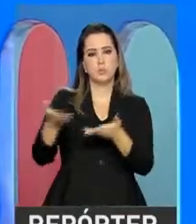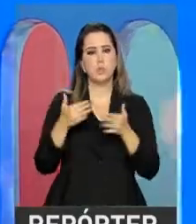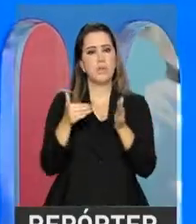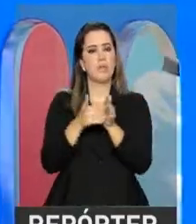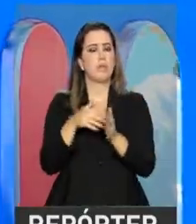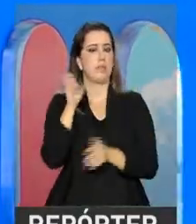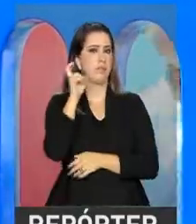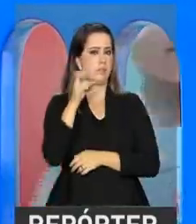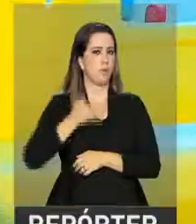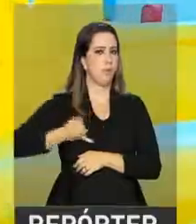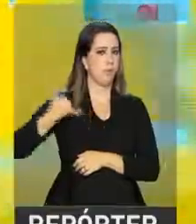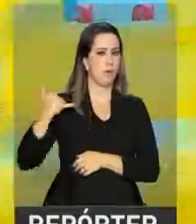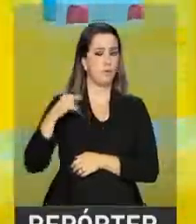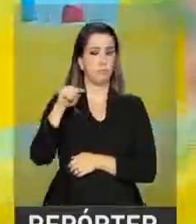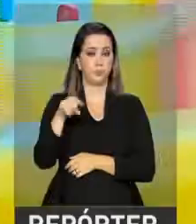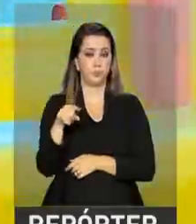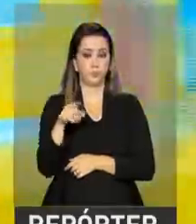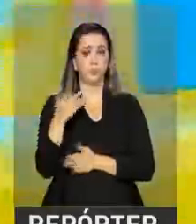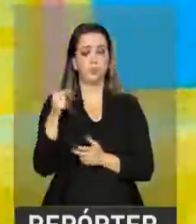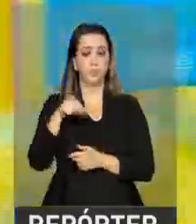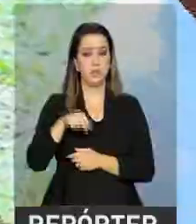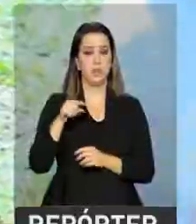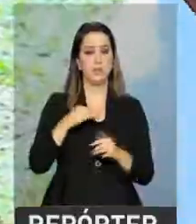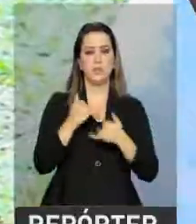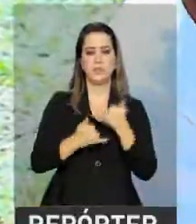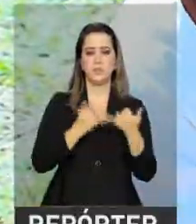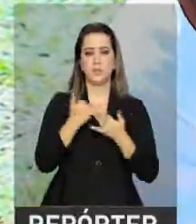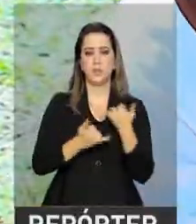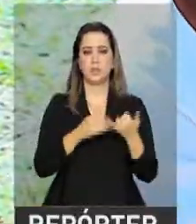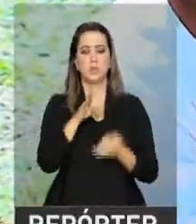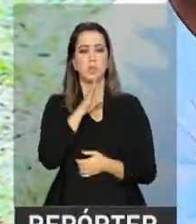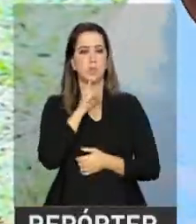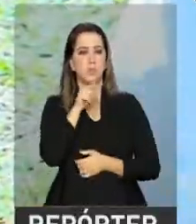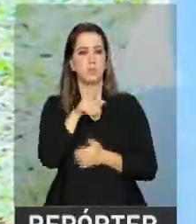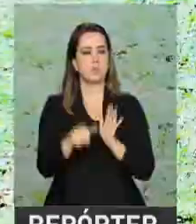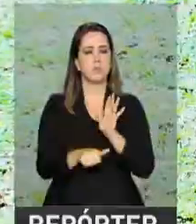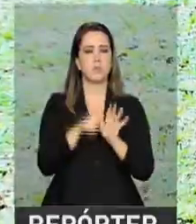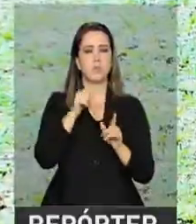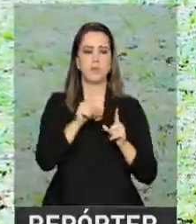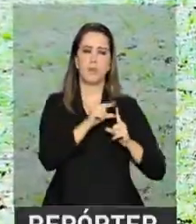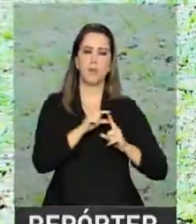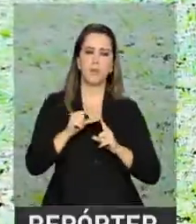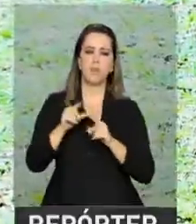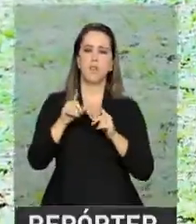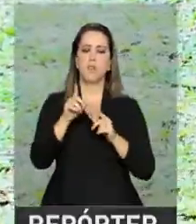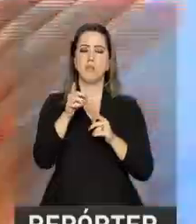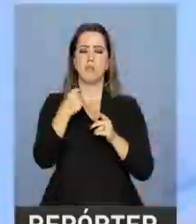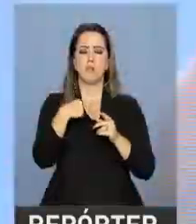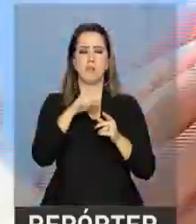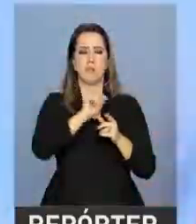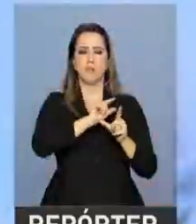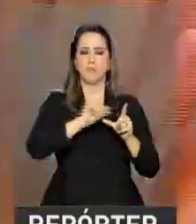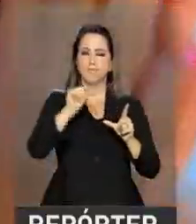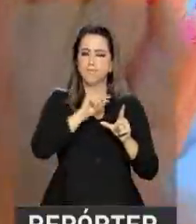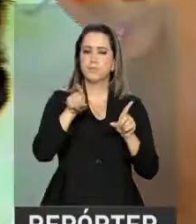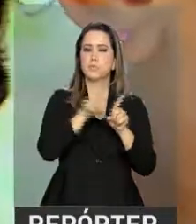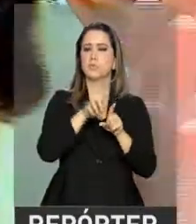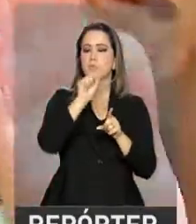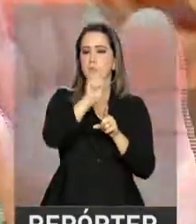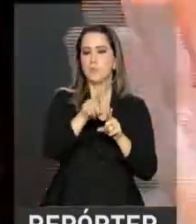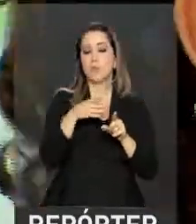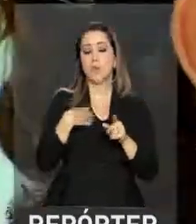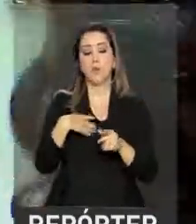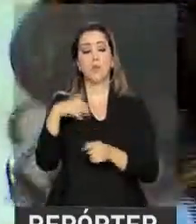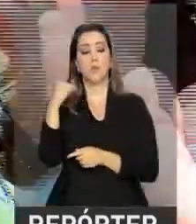até 5 anos aqui elas brincam e conhecem as primeiras letras um momento importante para o desenvolvimento e